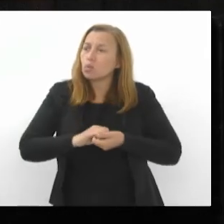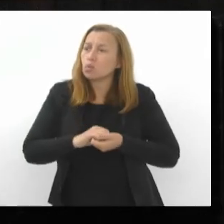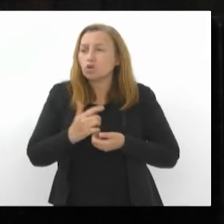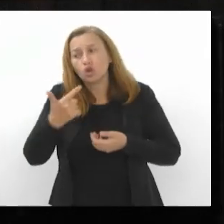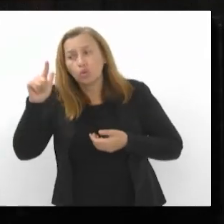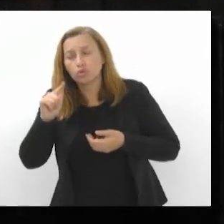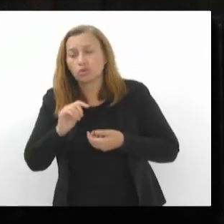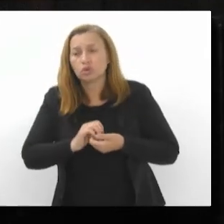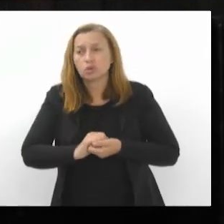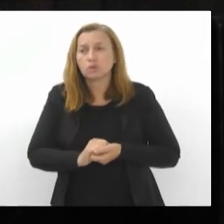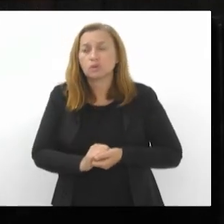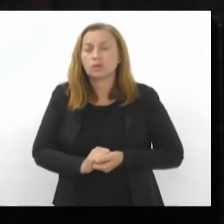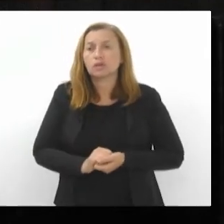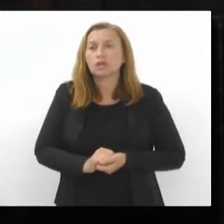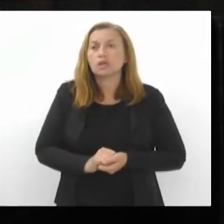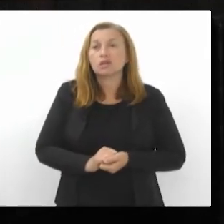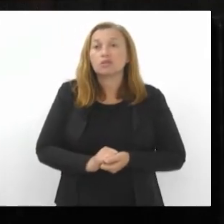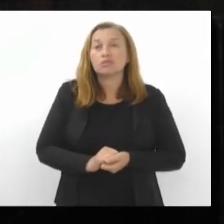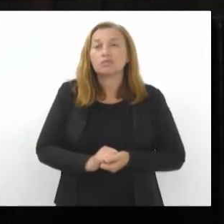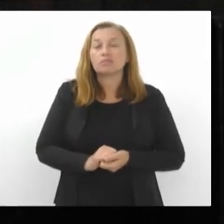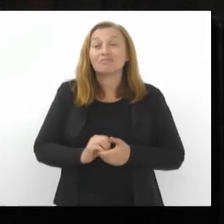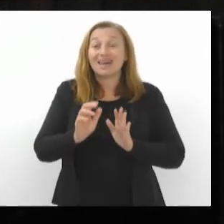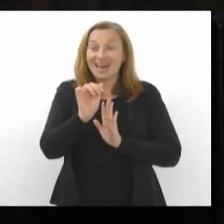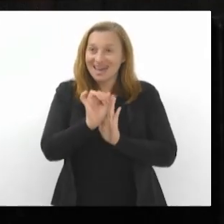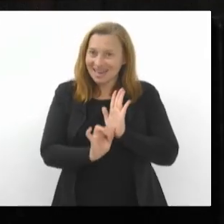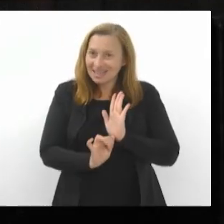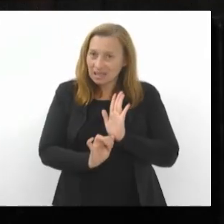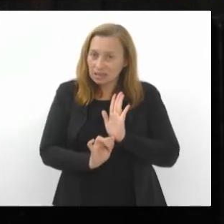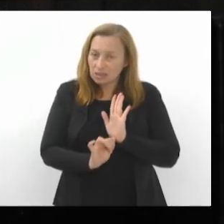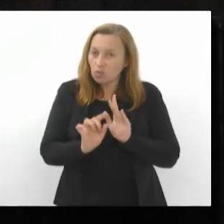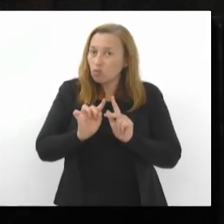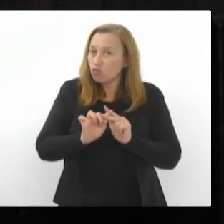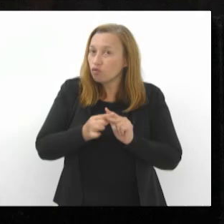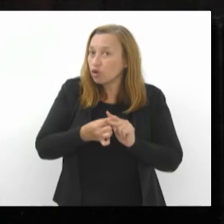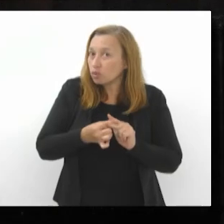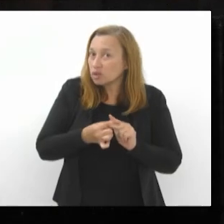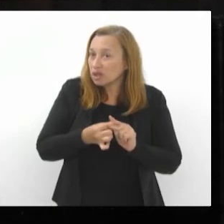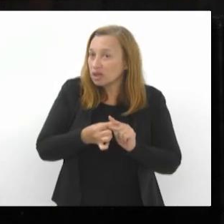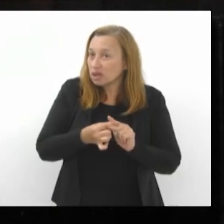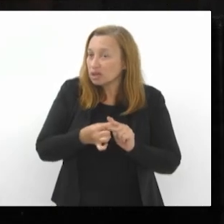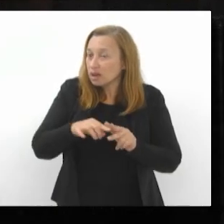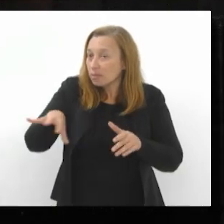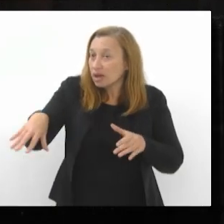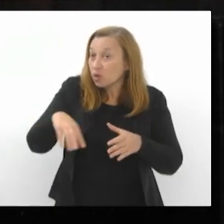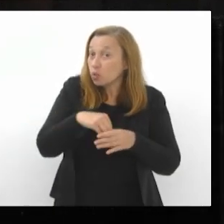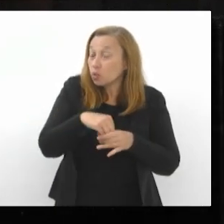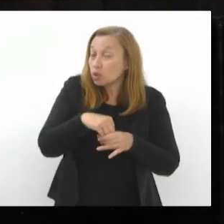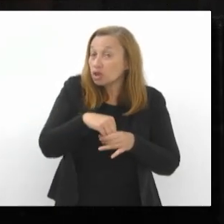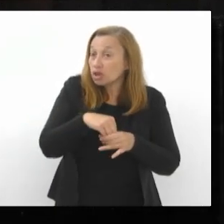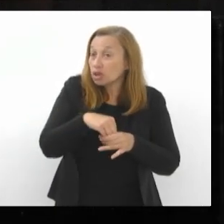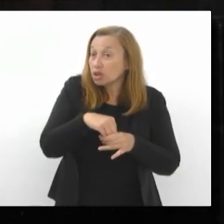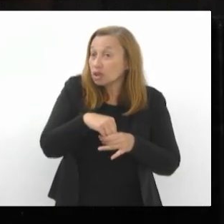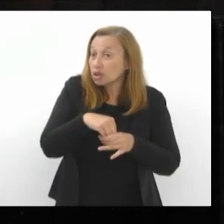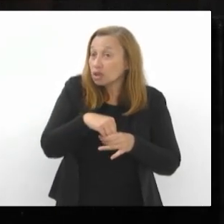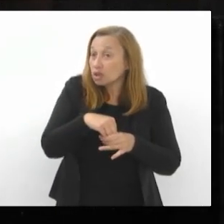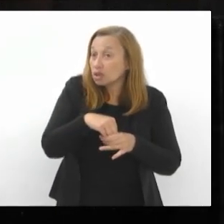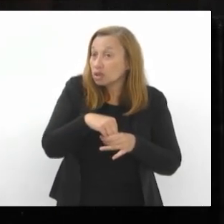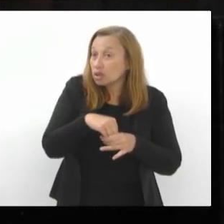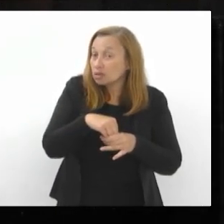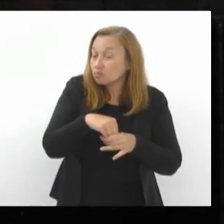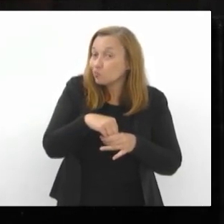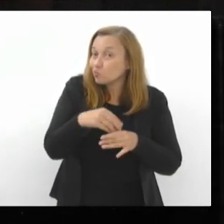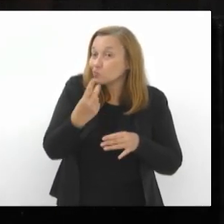etc. E a redação foi alterada para entrar a